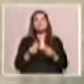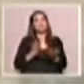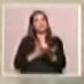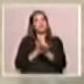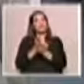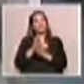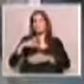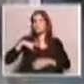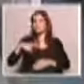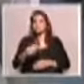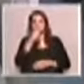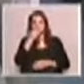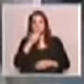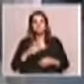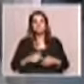mesa dos portugueses.